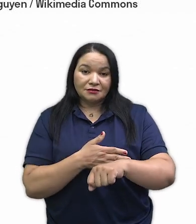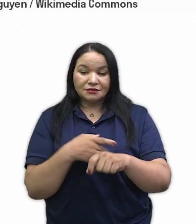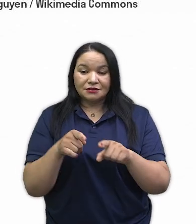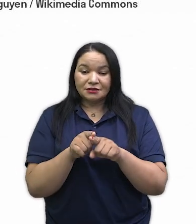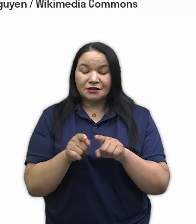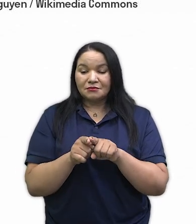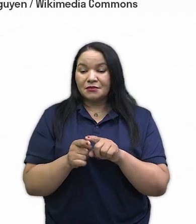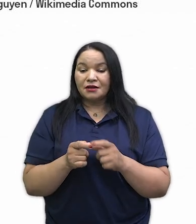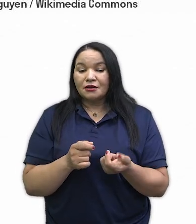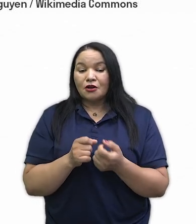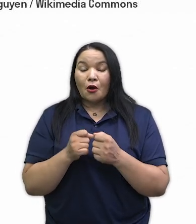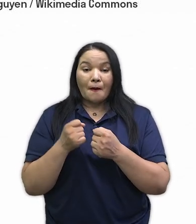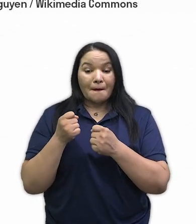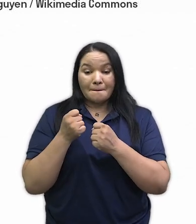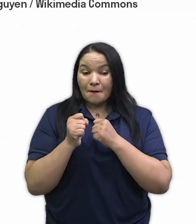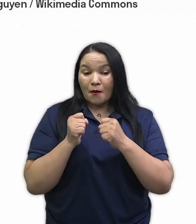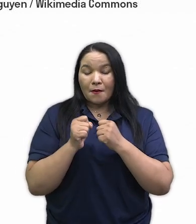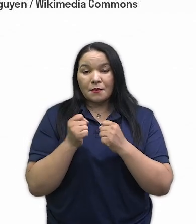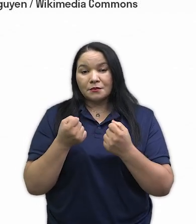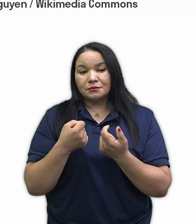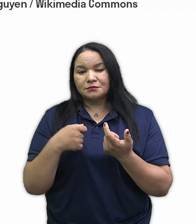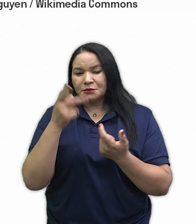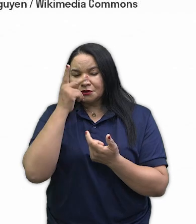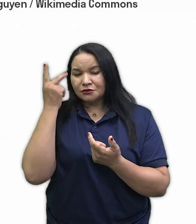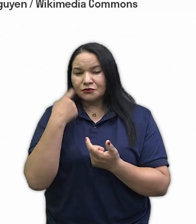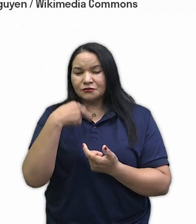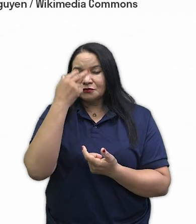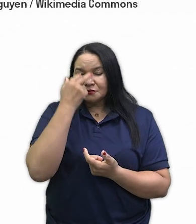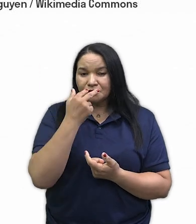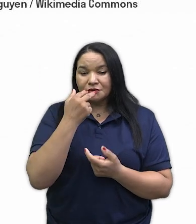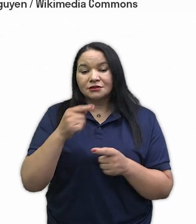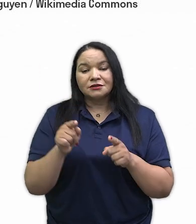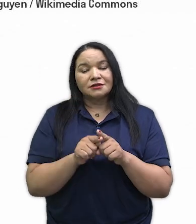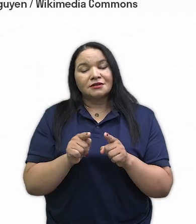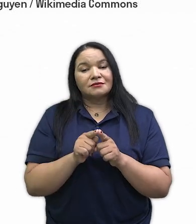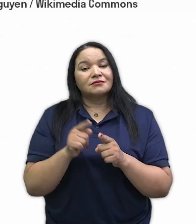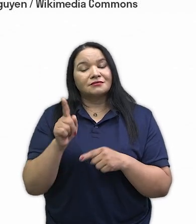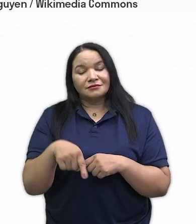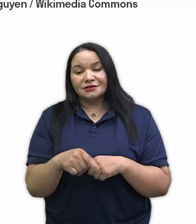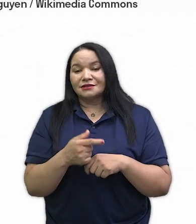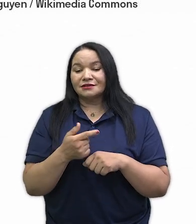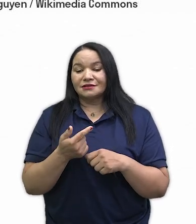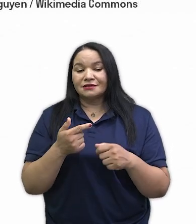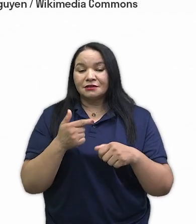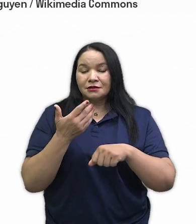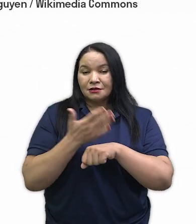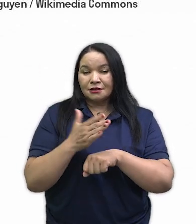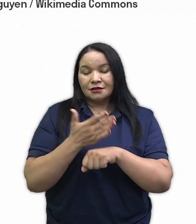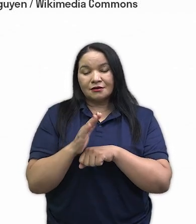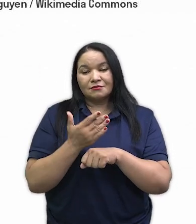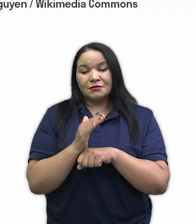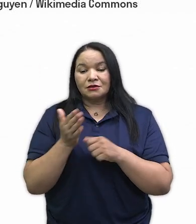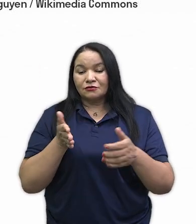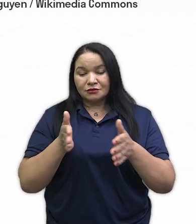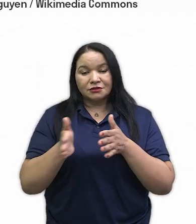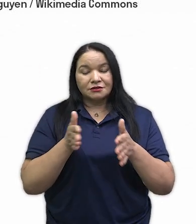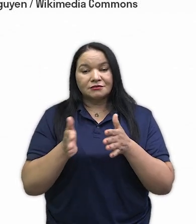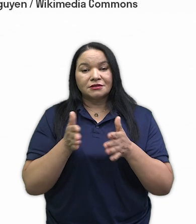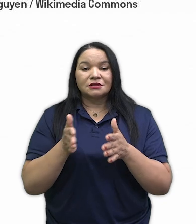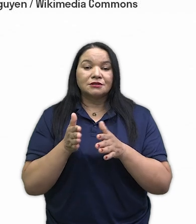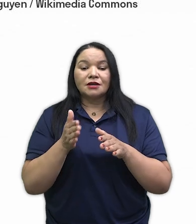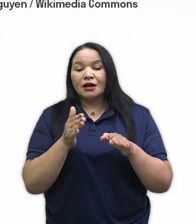para deficientes visuais são exemplos de como essas práticas podem ser acessíveis a todos,